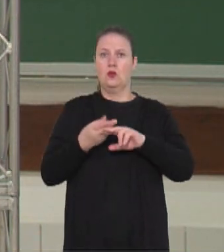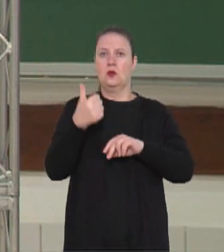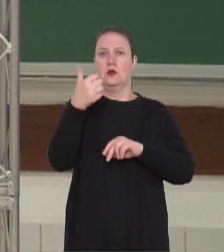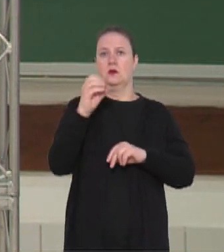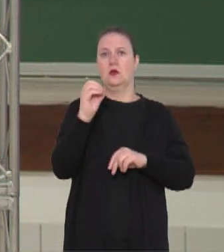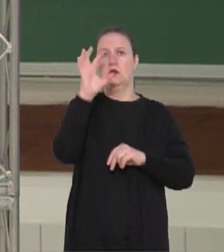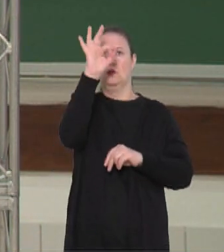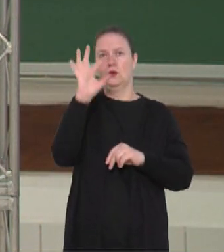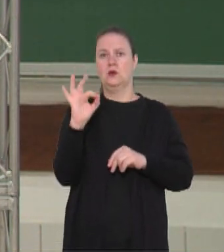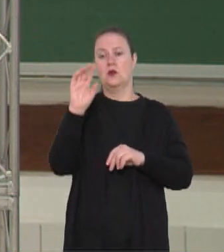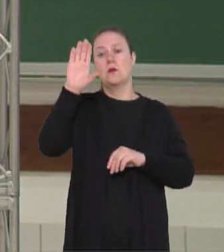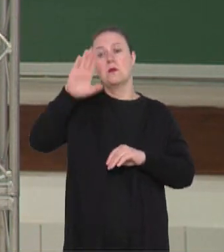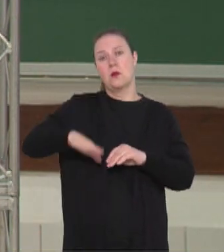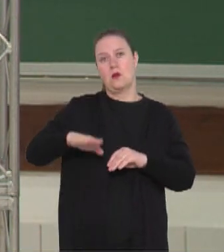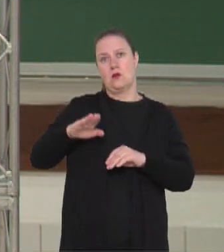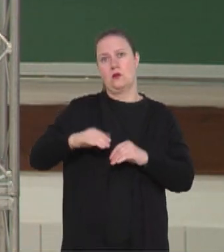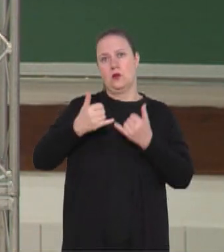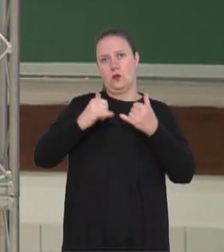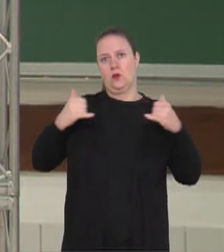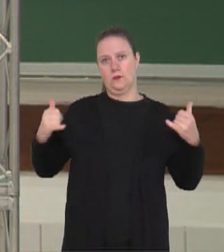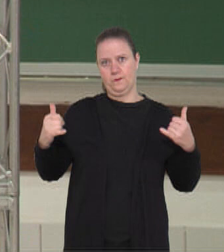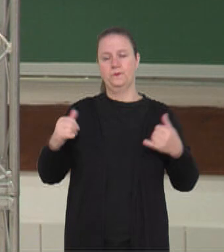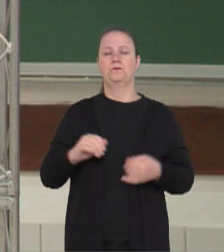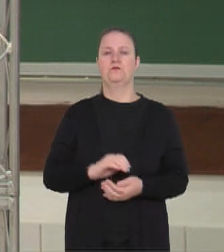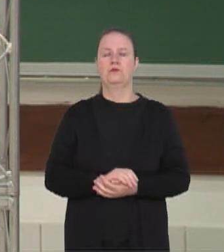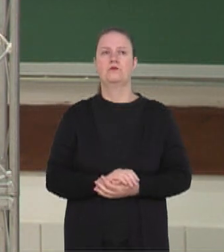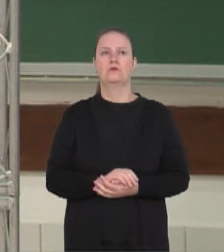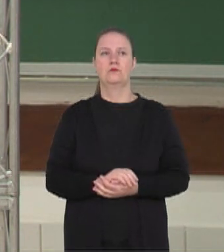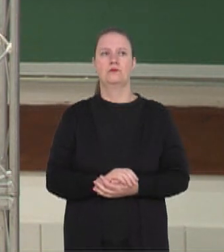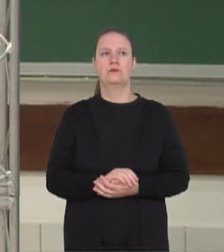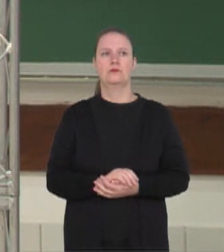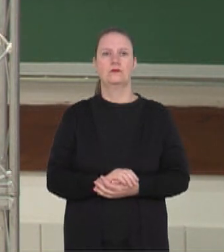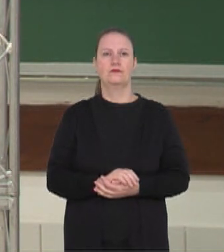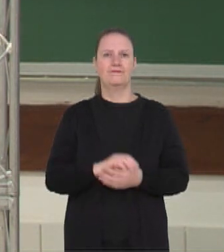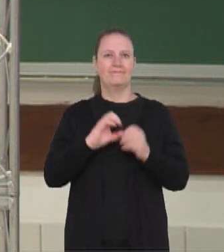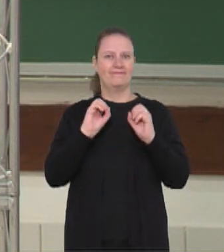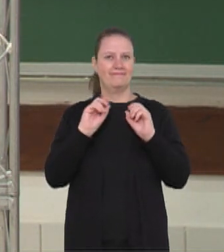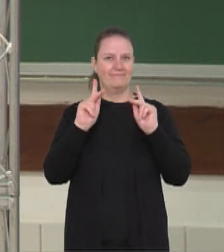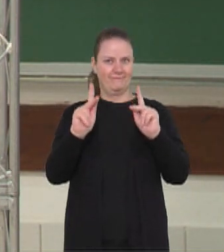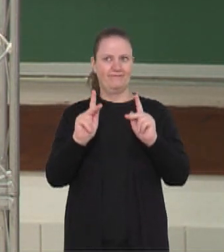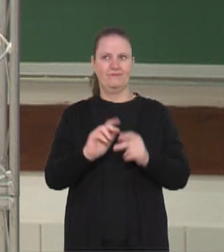o are e o use ali em cima. Eles estão no present simple. Muito bem.